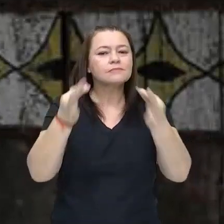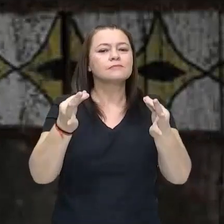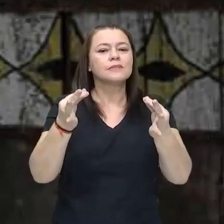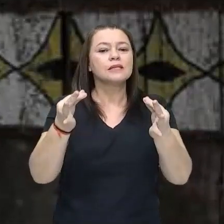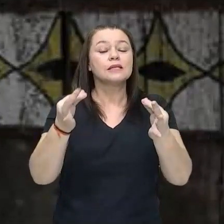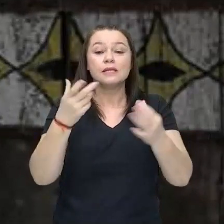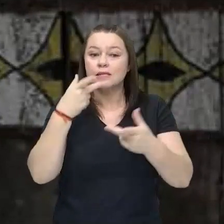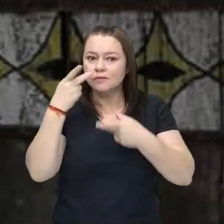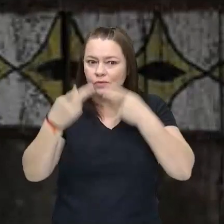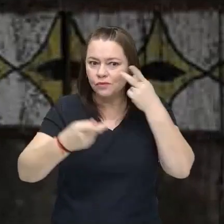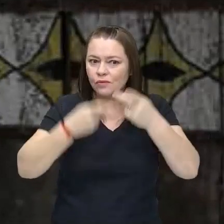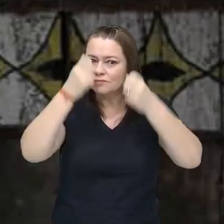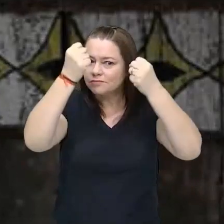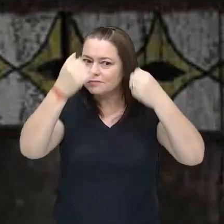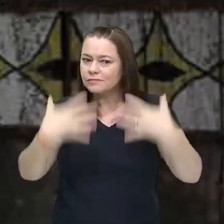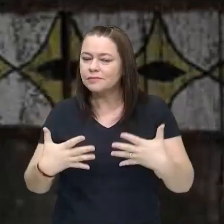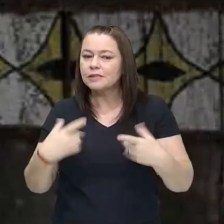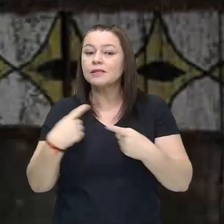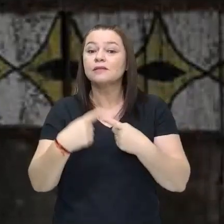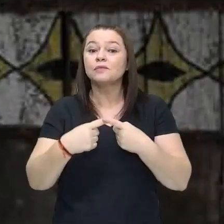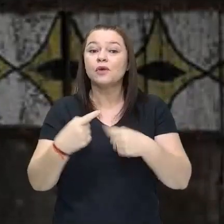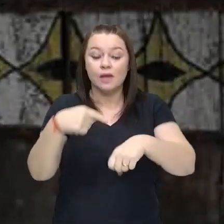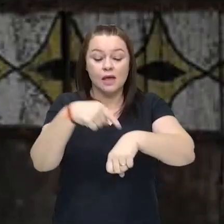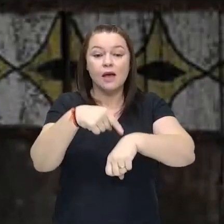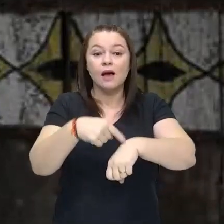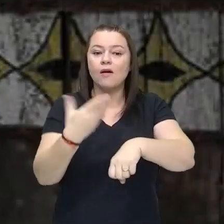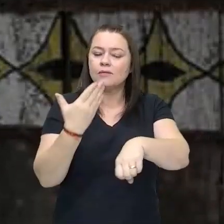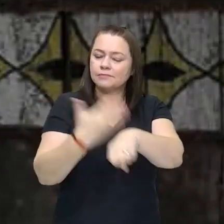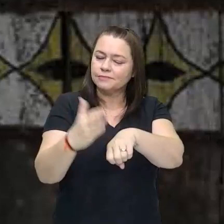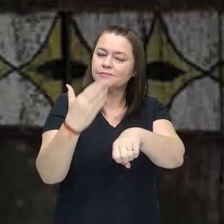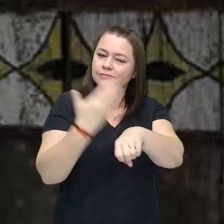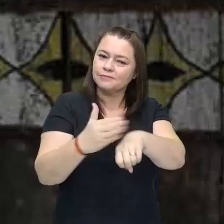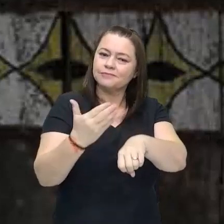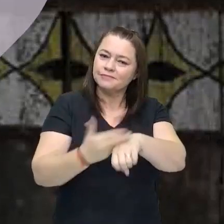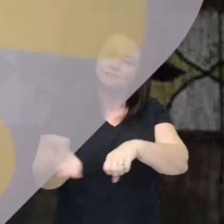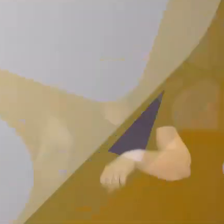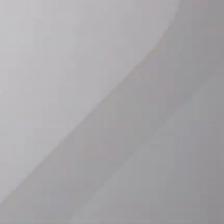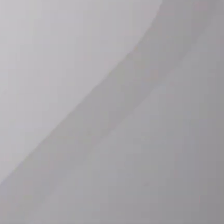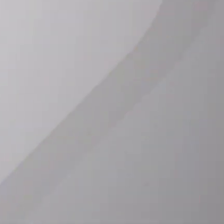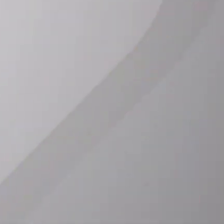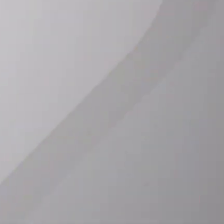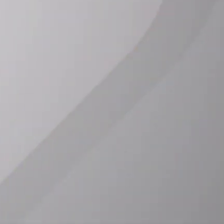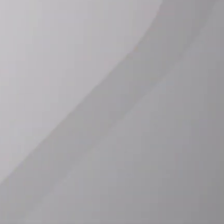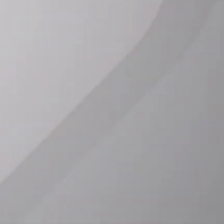que eu estou falando, porque vem aí o nosso exercitando.